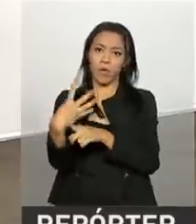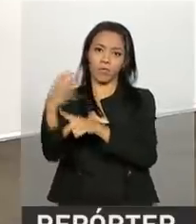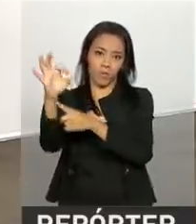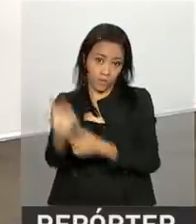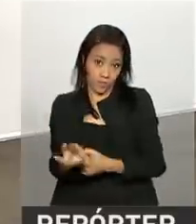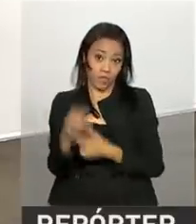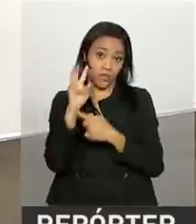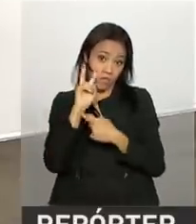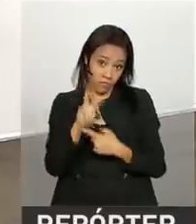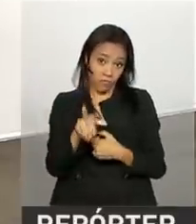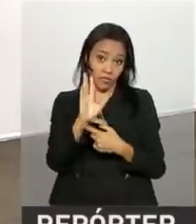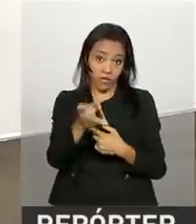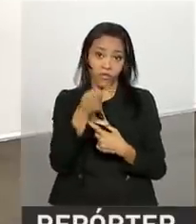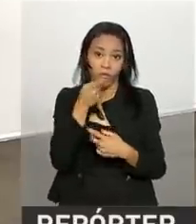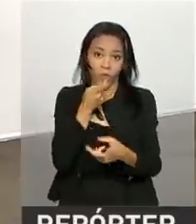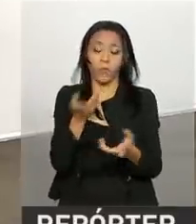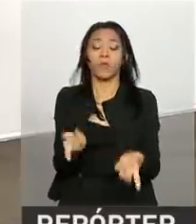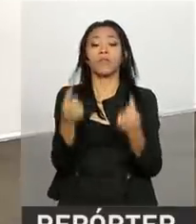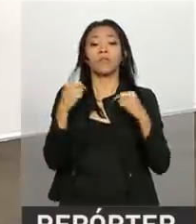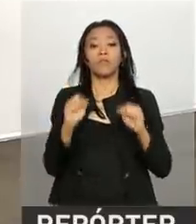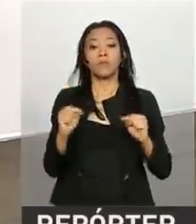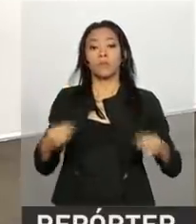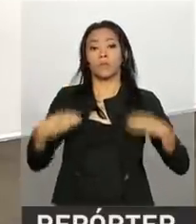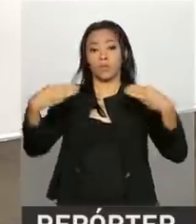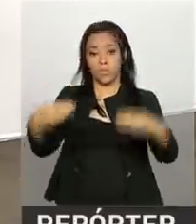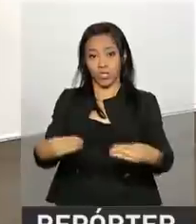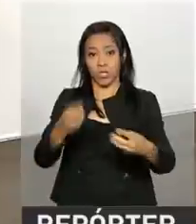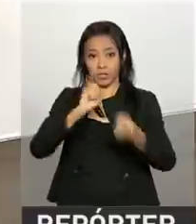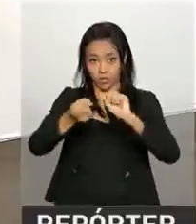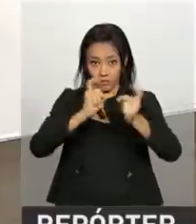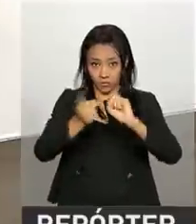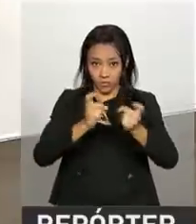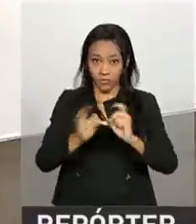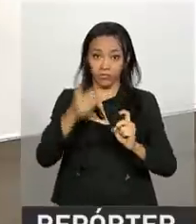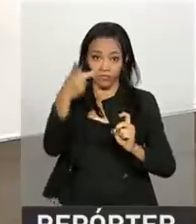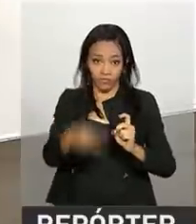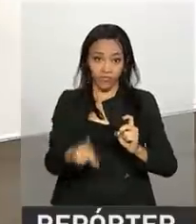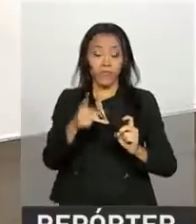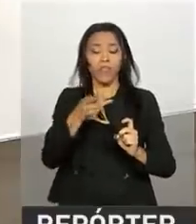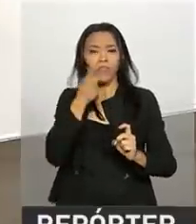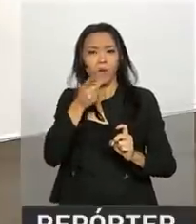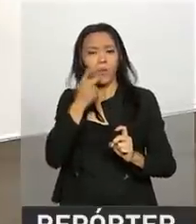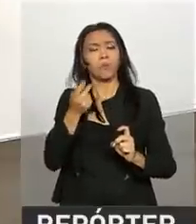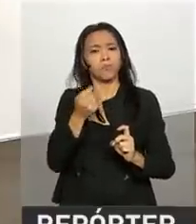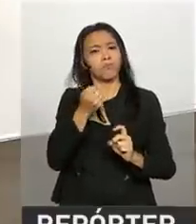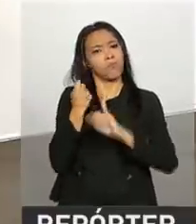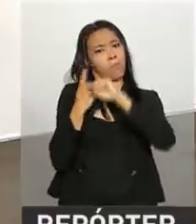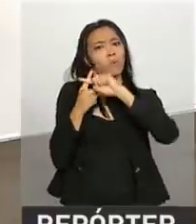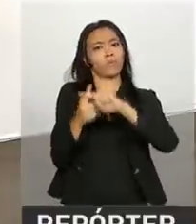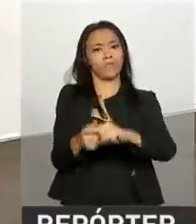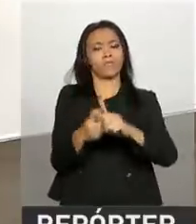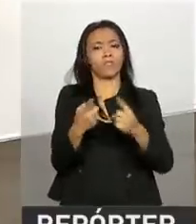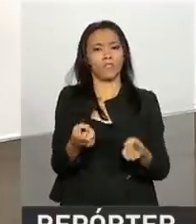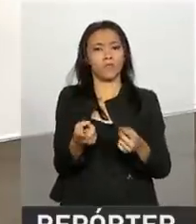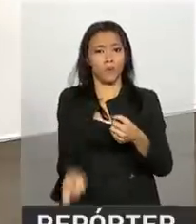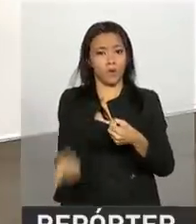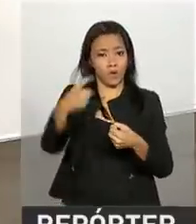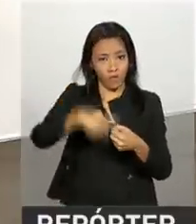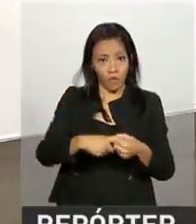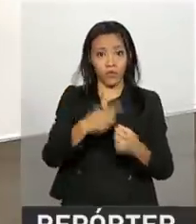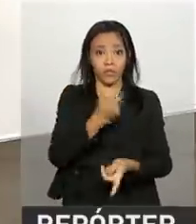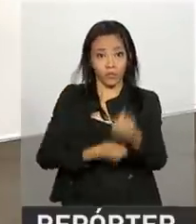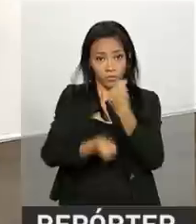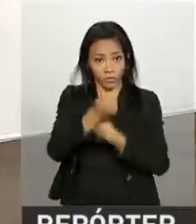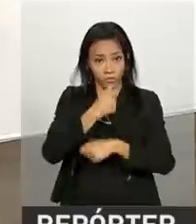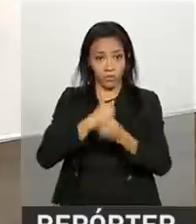nesse número que você mencionou. O Ministério do Planejamento, Orçamento e Gestão também lembrou os efeitos positivos na retomada do crescimento, na retomada